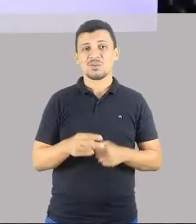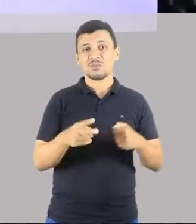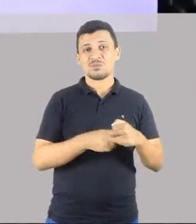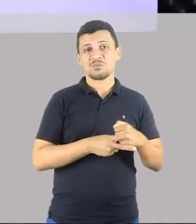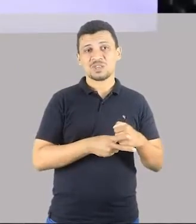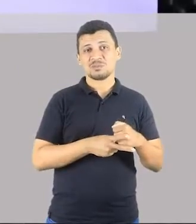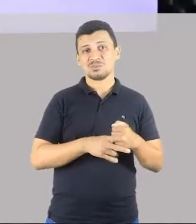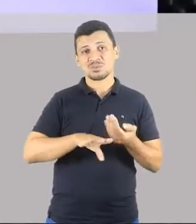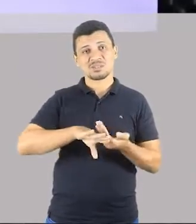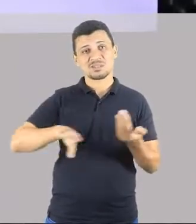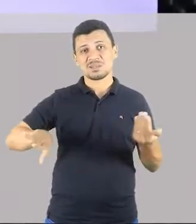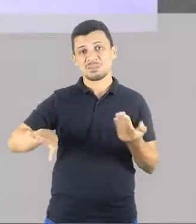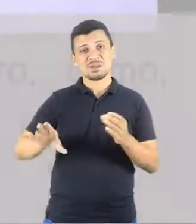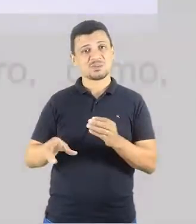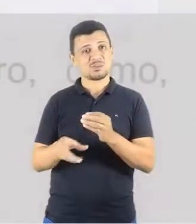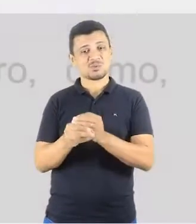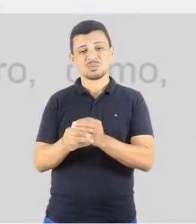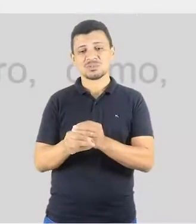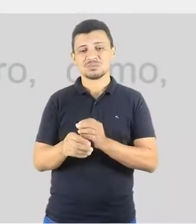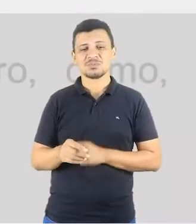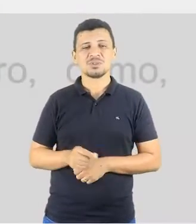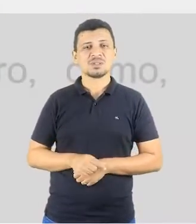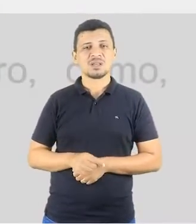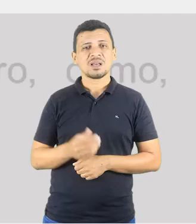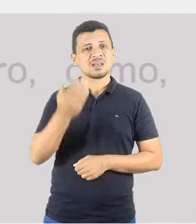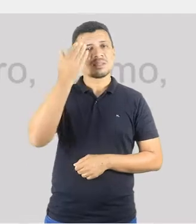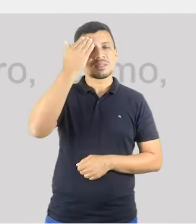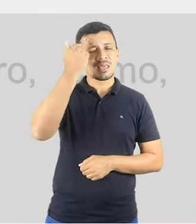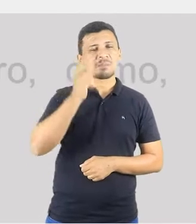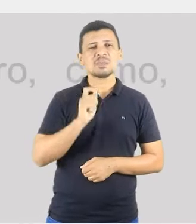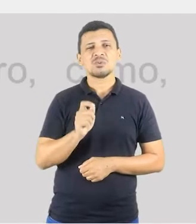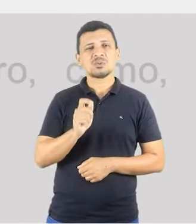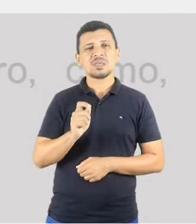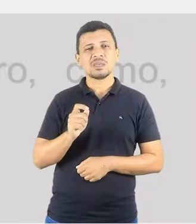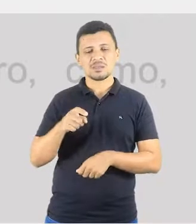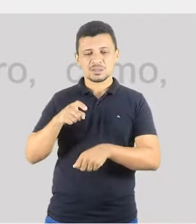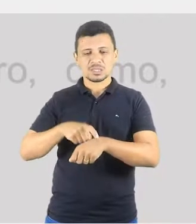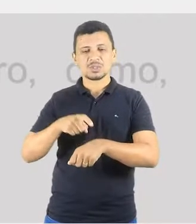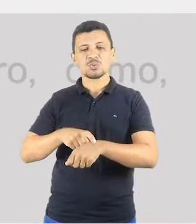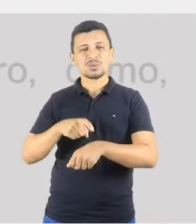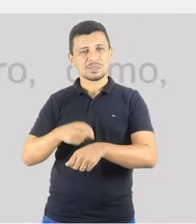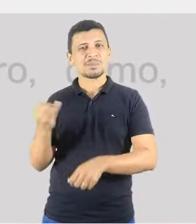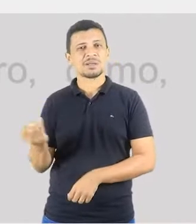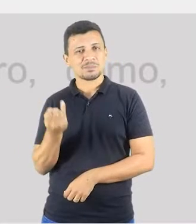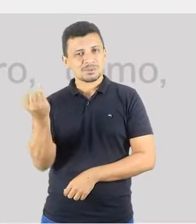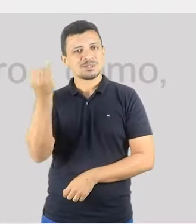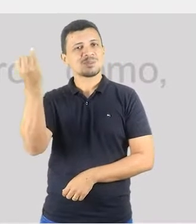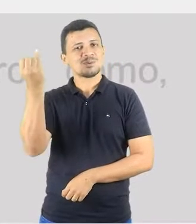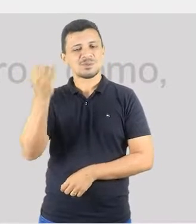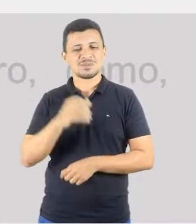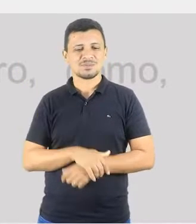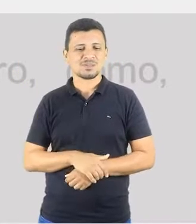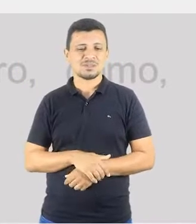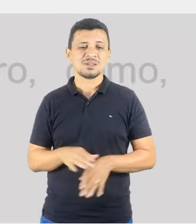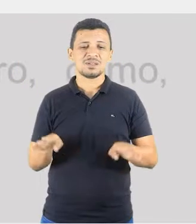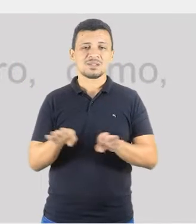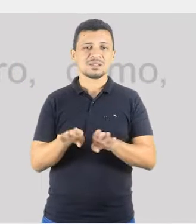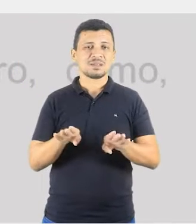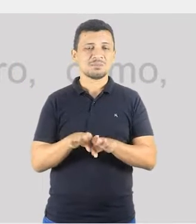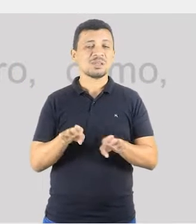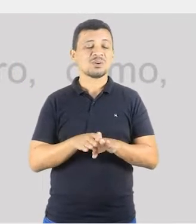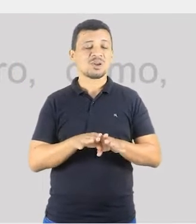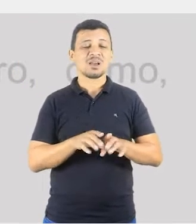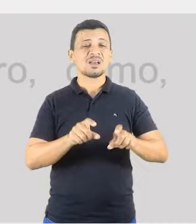verbo do complemento. Sabendo o que o tempo era precioso, certo? E também essa oração, sabendo